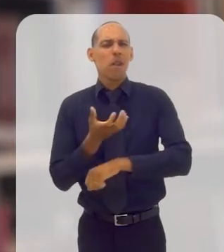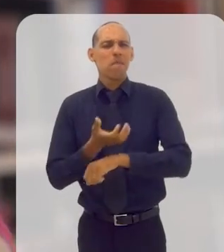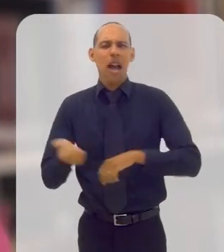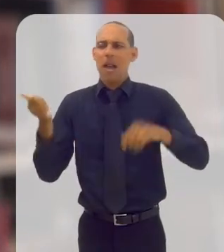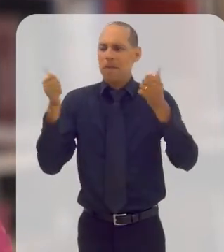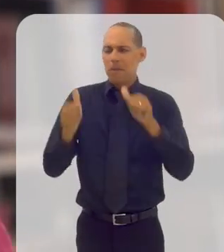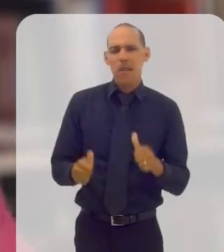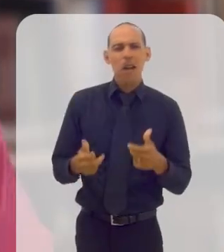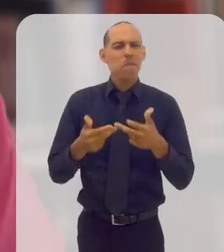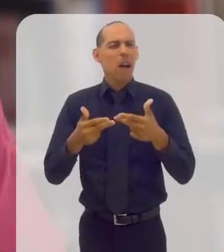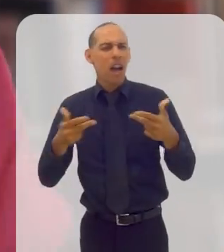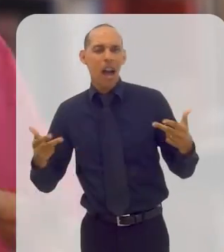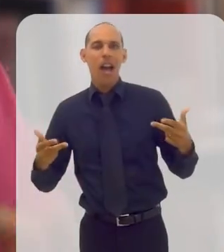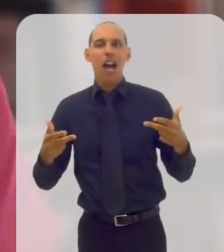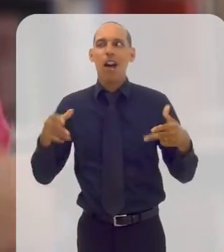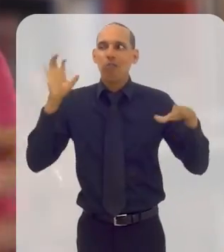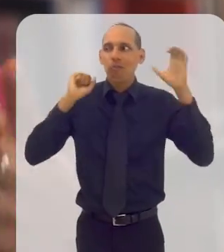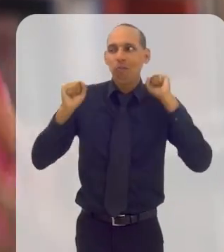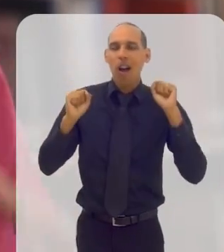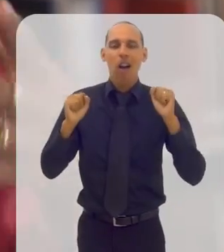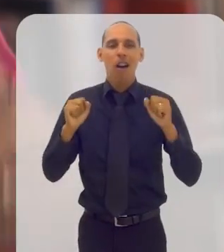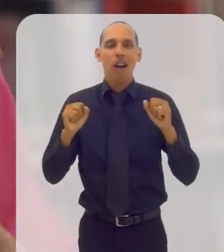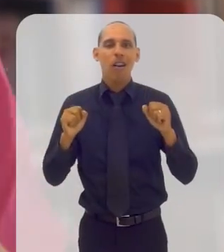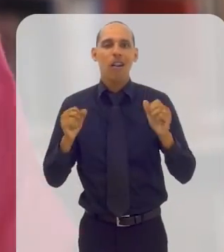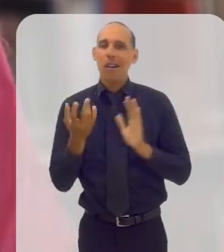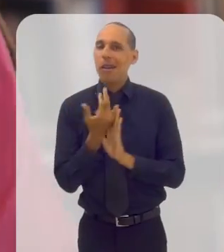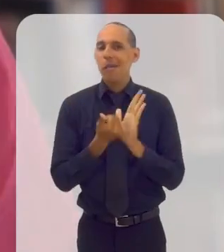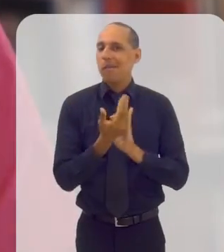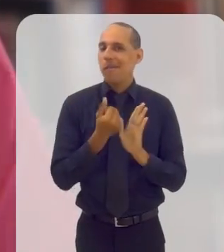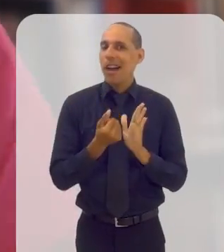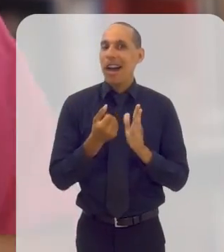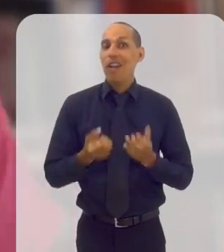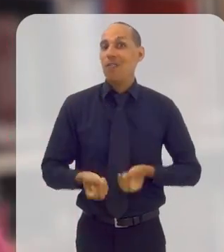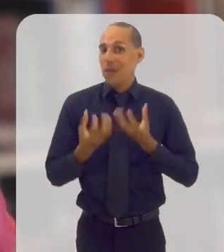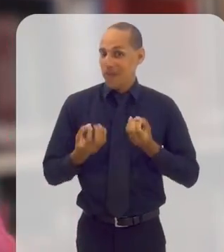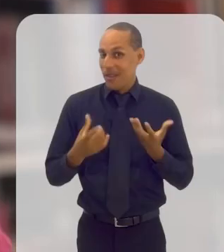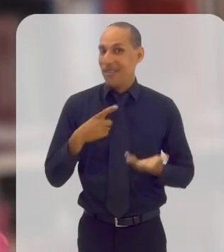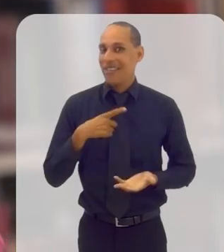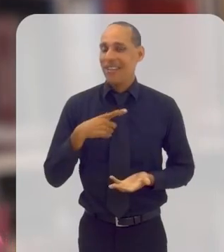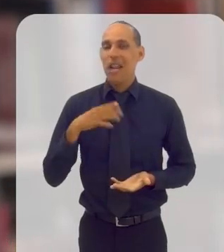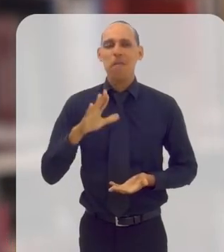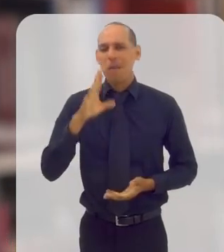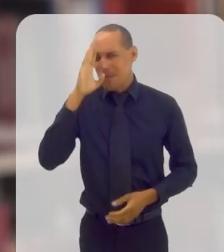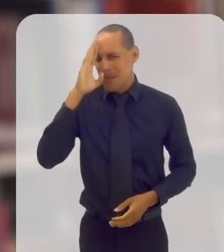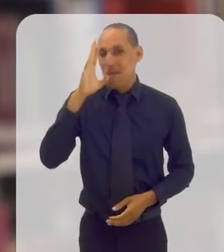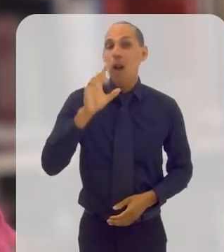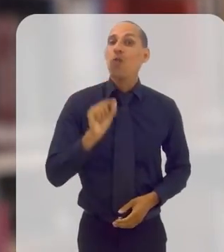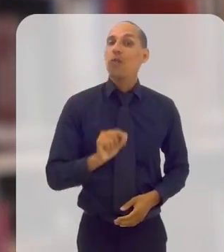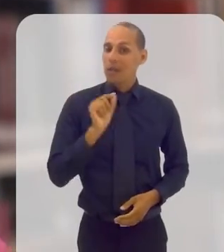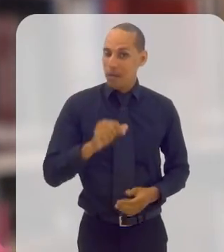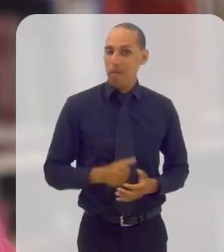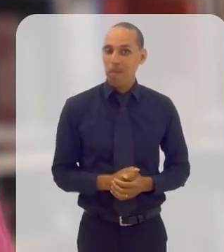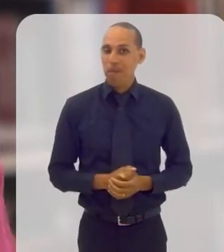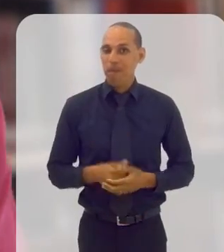praças, monumentos e tudo que há de imagem, som e movimento na cidade são camadas cheias de informação. Mas a